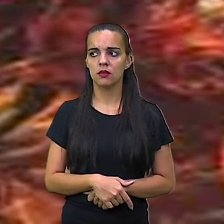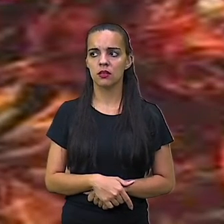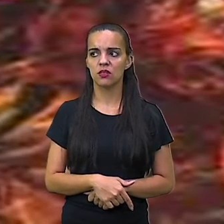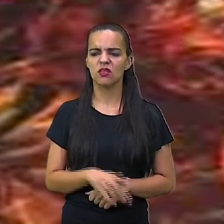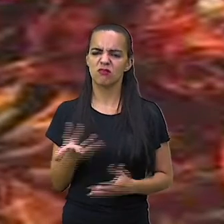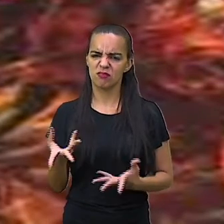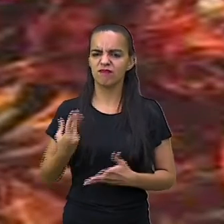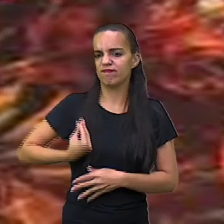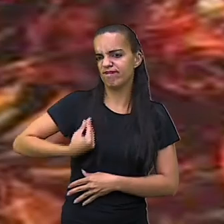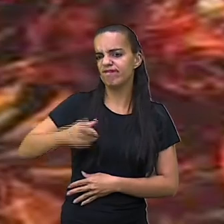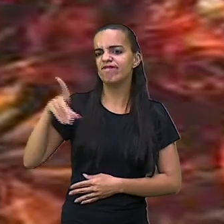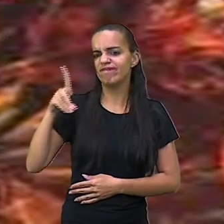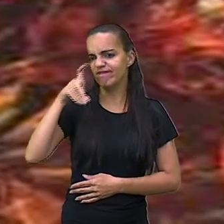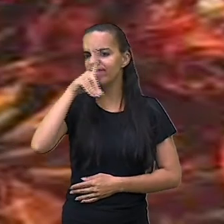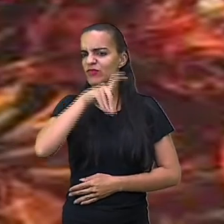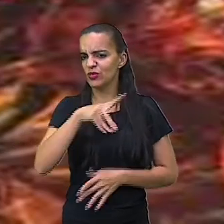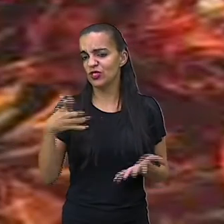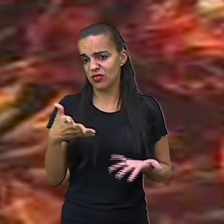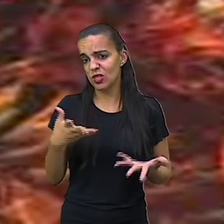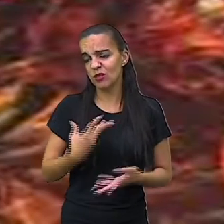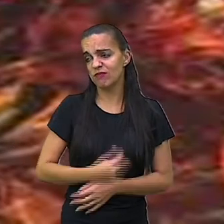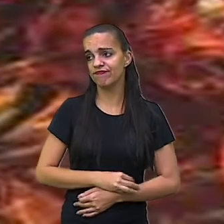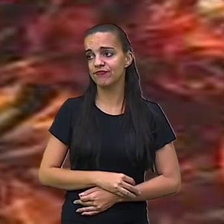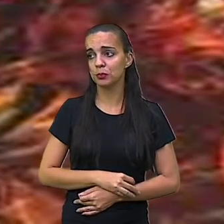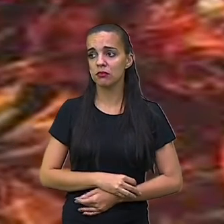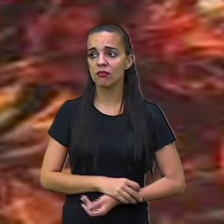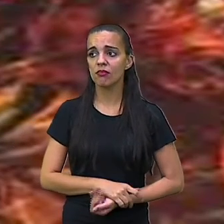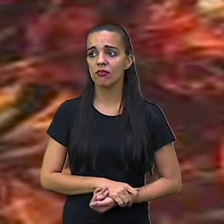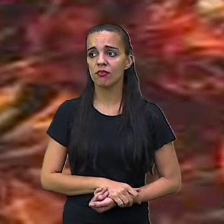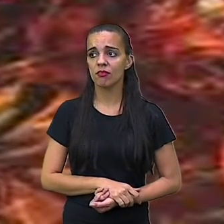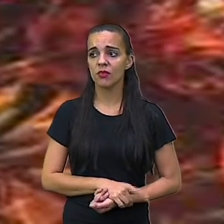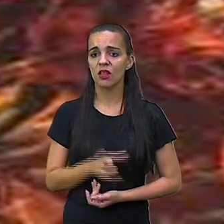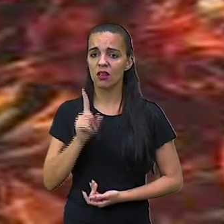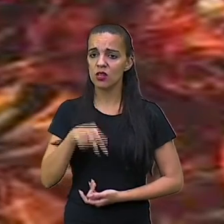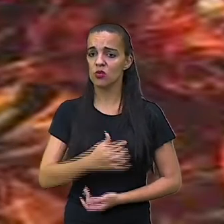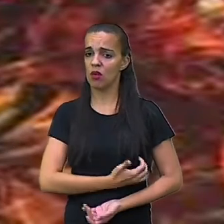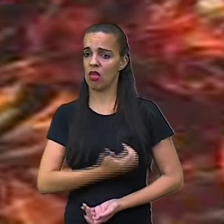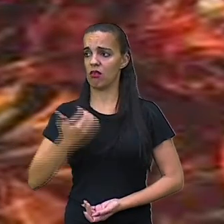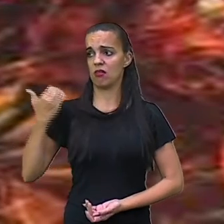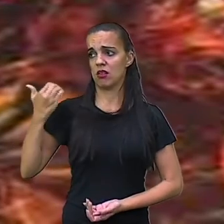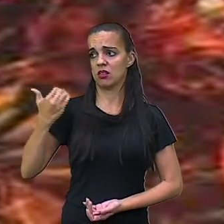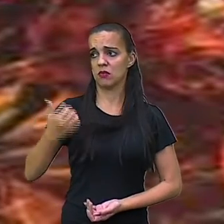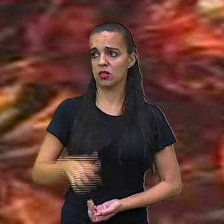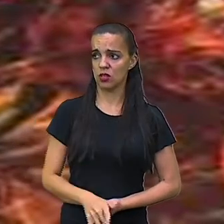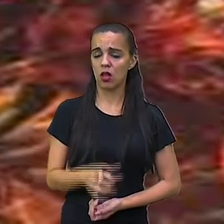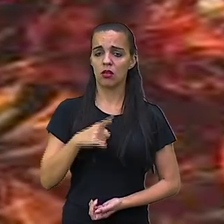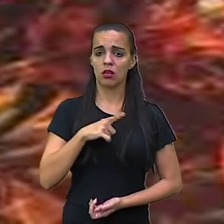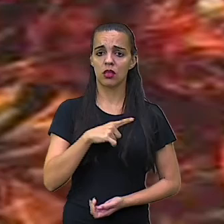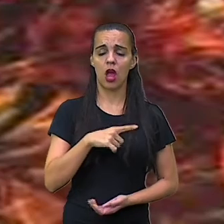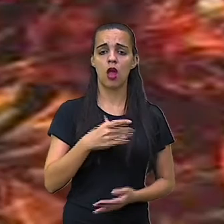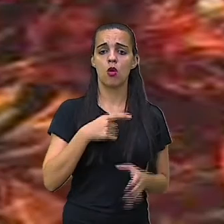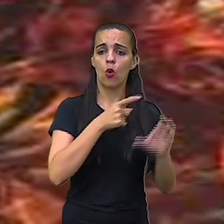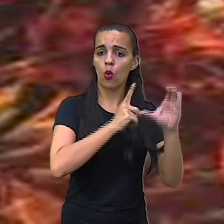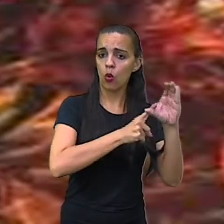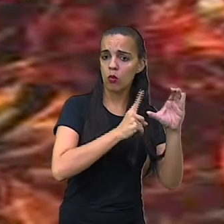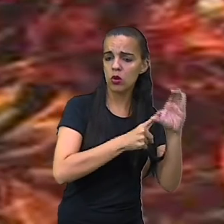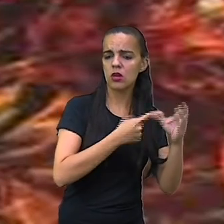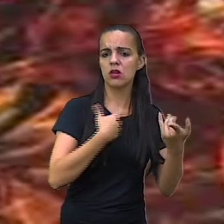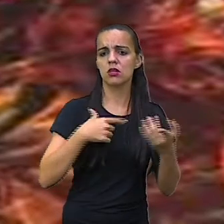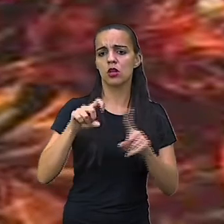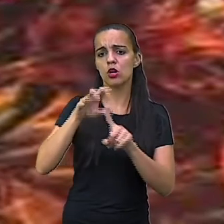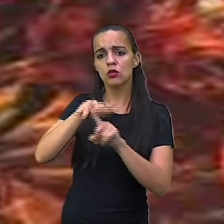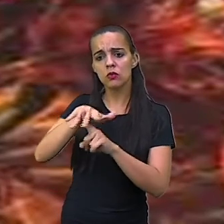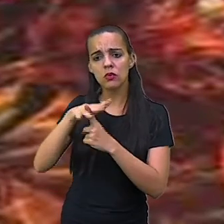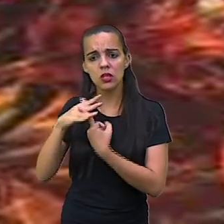fica difícil da gente pensar num governo, né, anarquista. comunista e socialista,